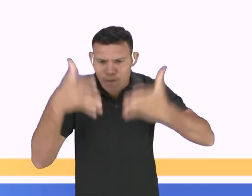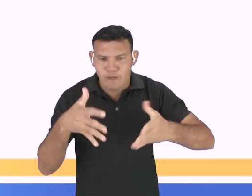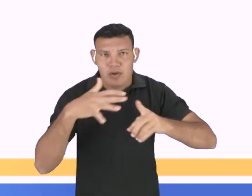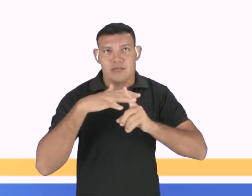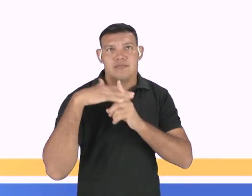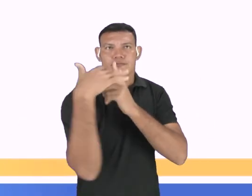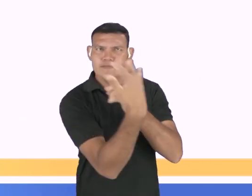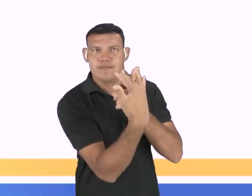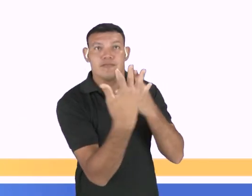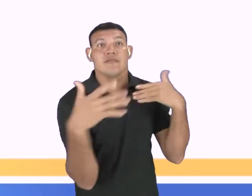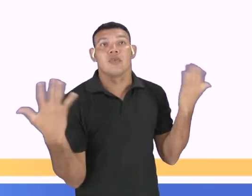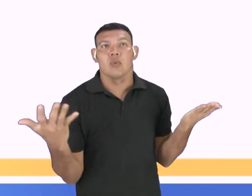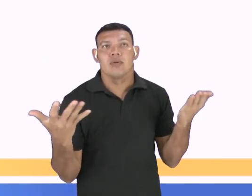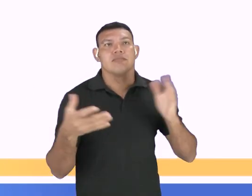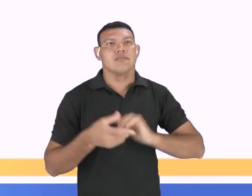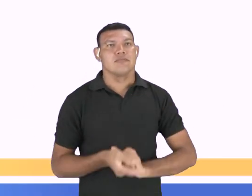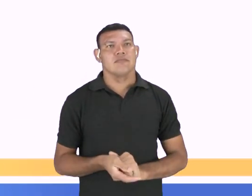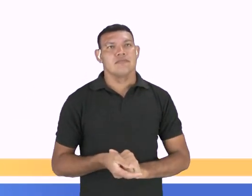pelo socialismo?